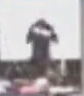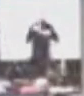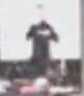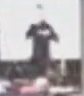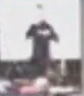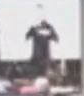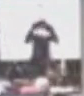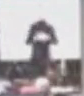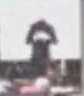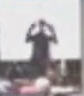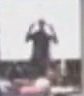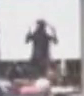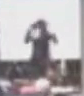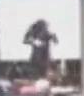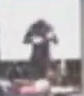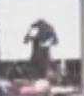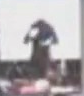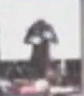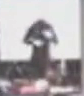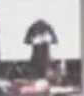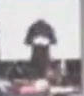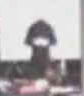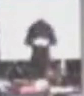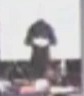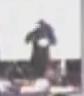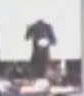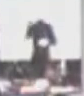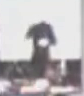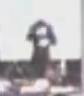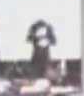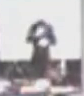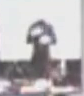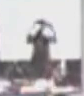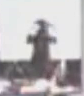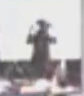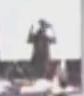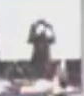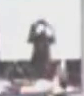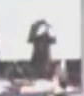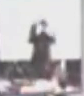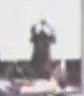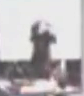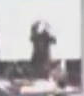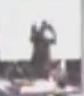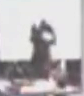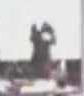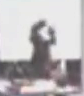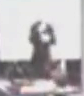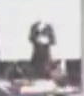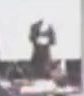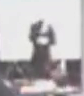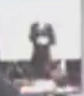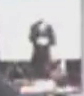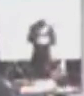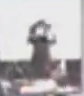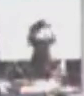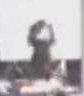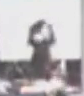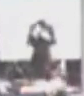redação final. Oficialmente, como tem, né, o calendário aí parlamentar, segue até o dia 17 de